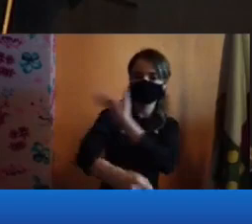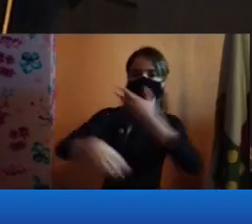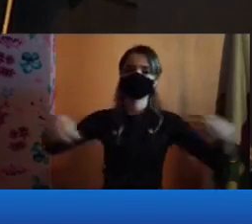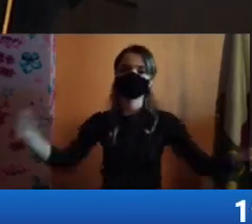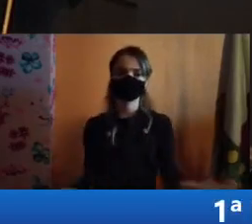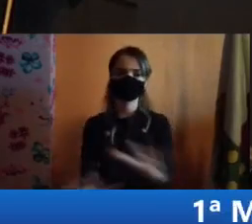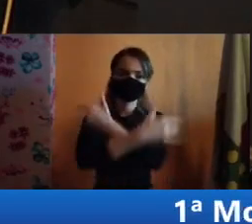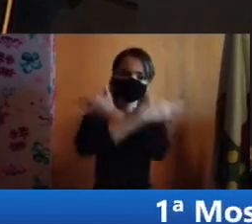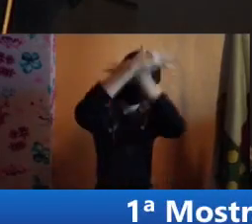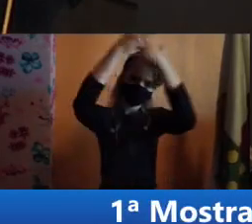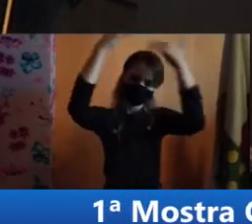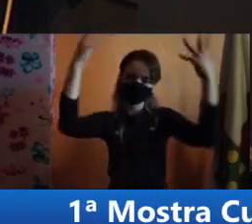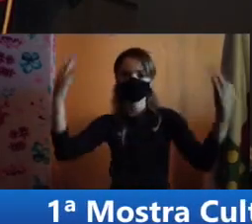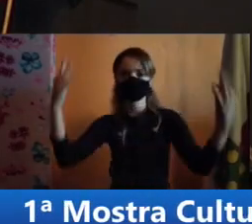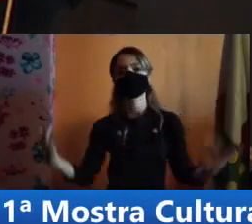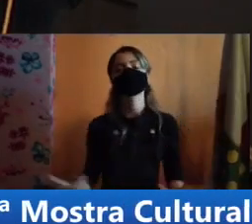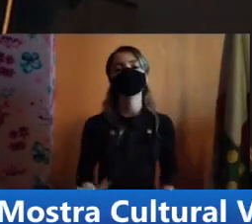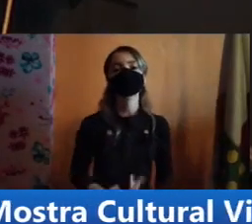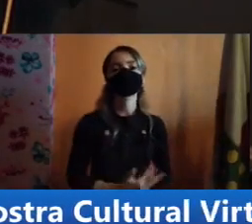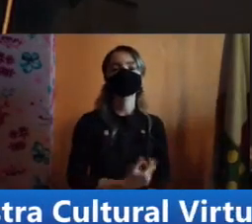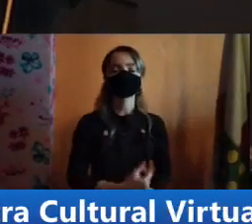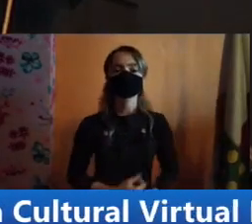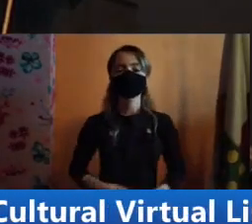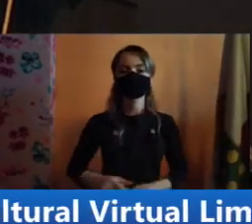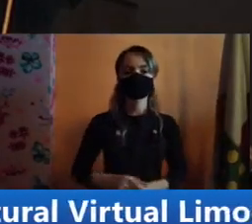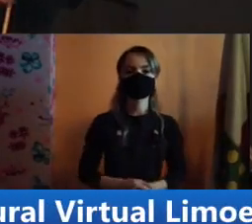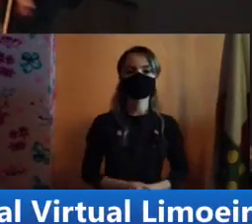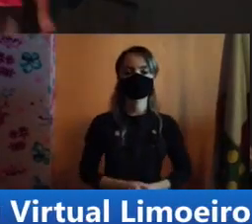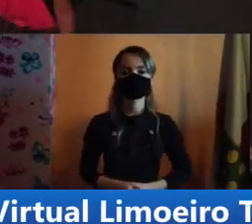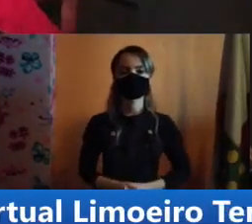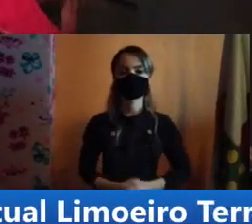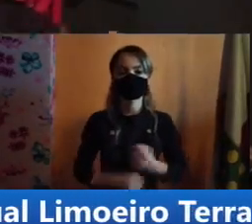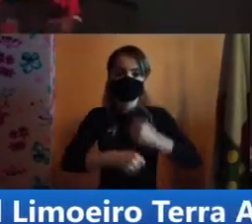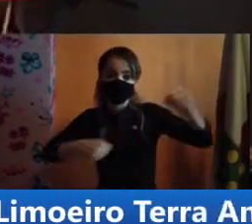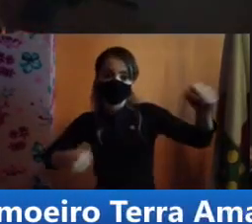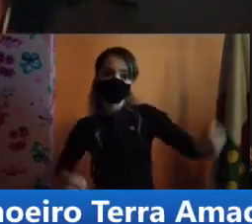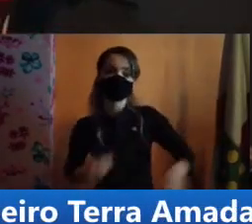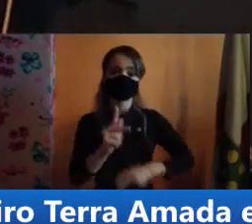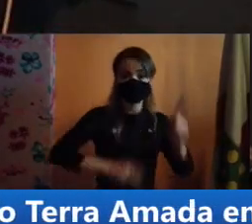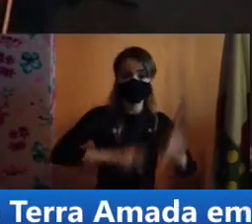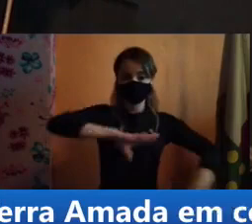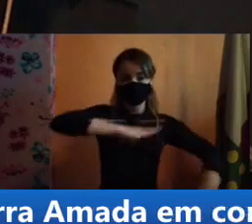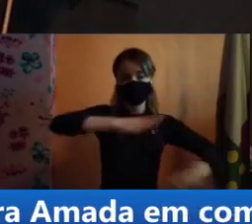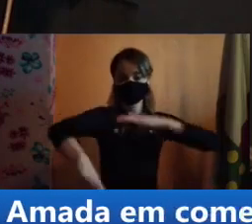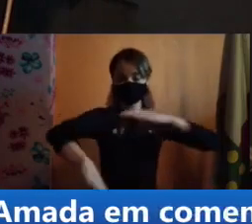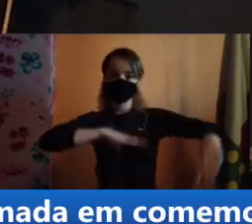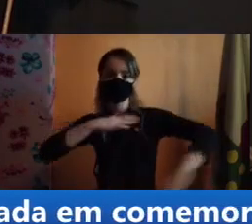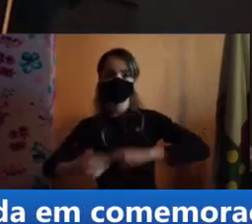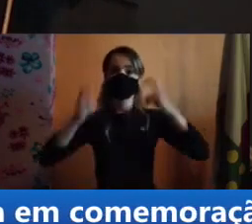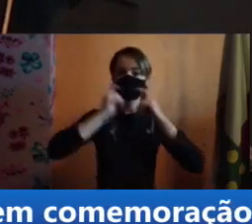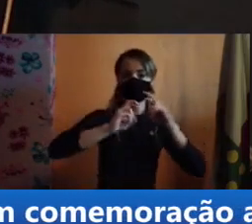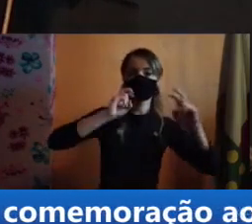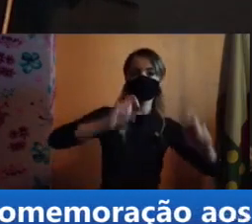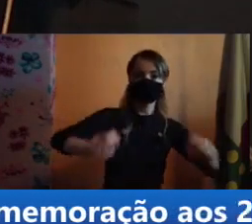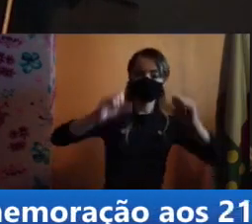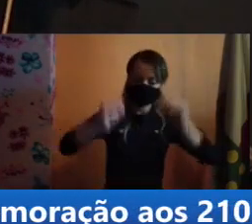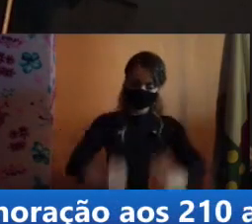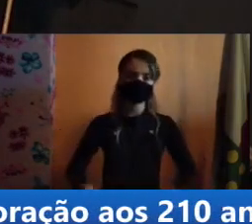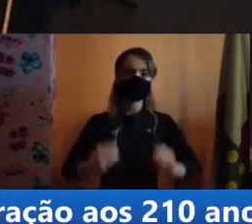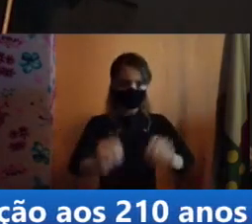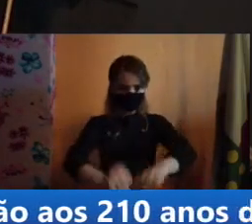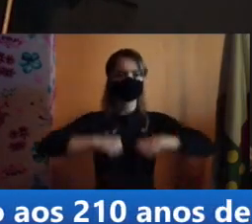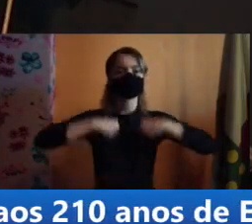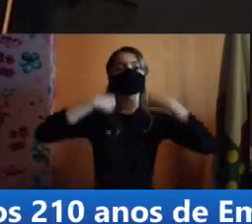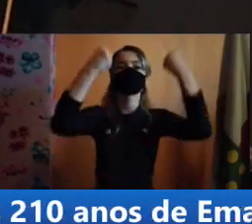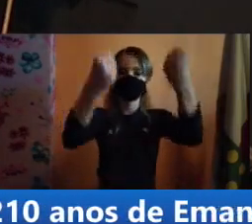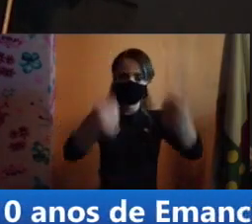cheia de encantos mil. Grande terra onde o povo reage com fervor